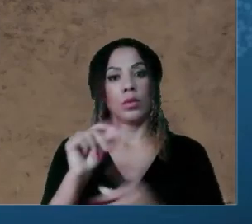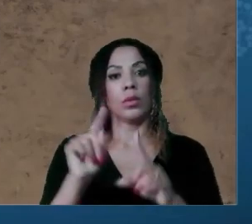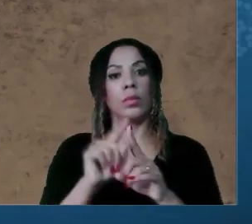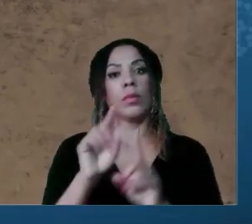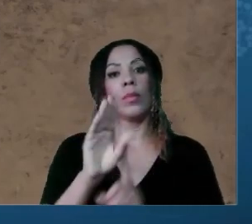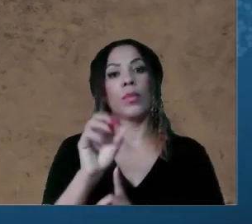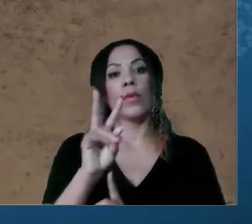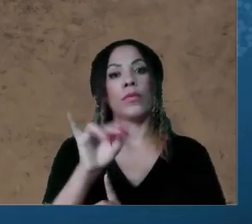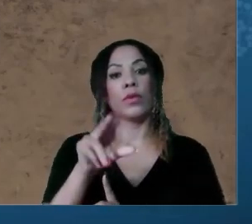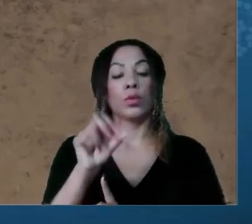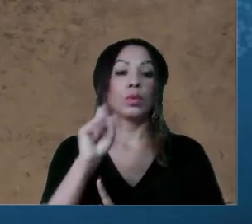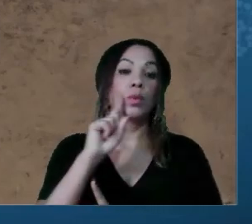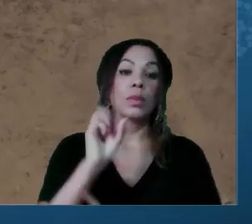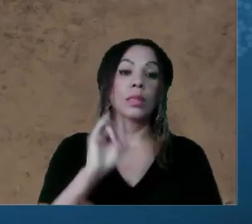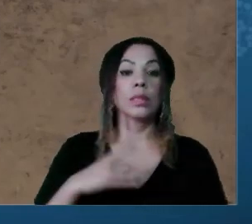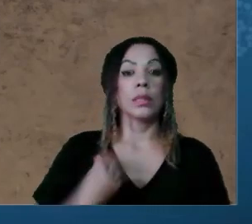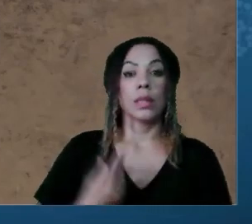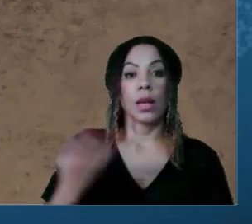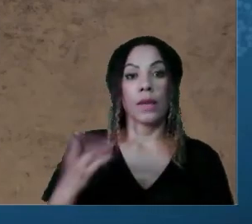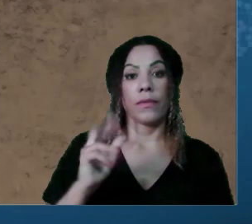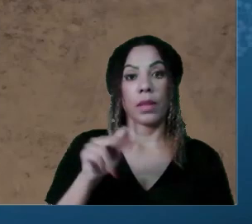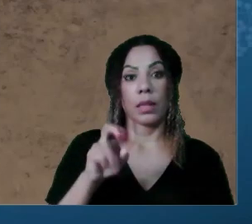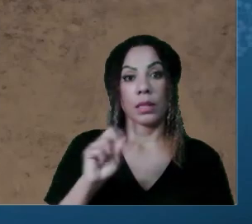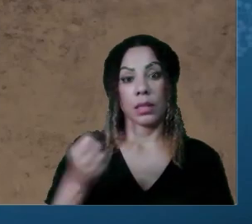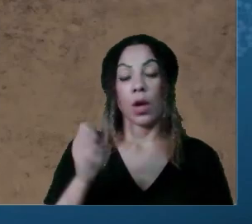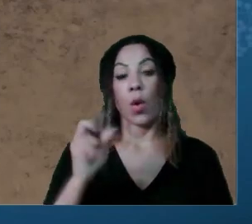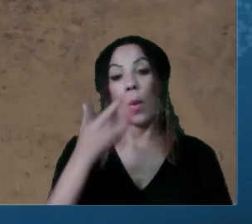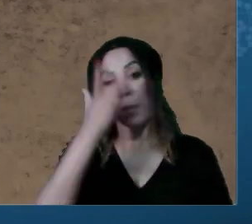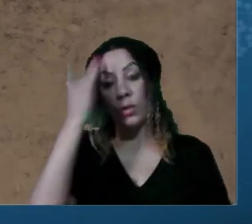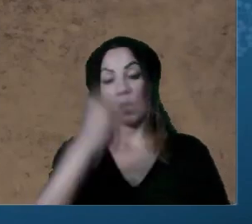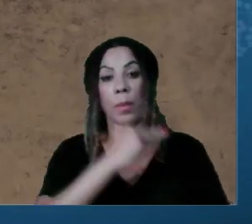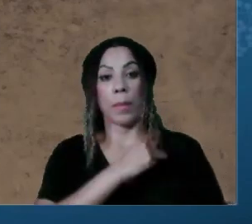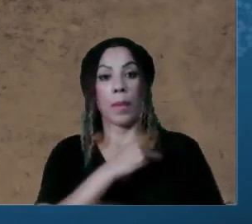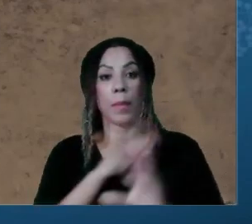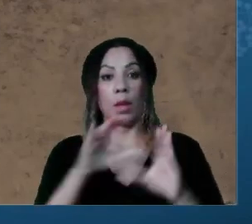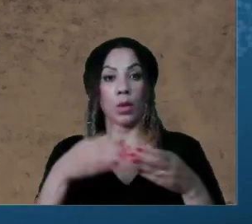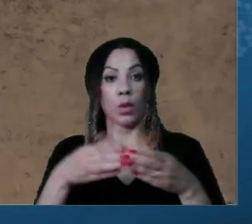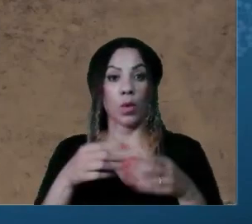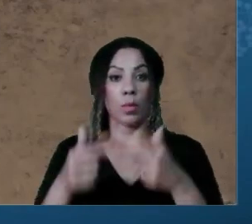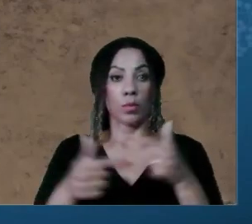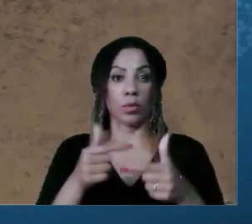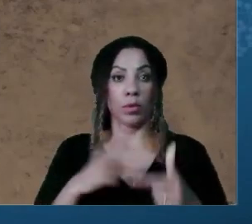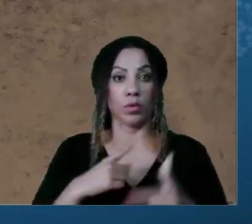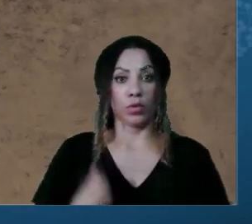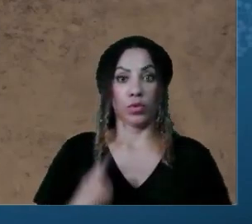a Vanessa está ali, ou algum membro do grupo de trabalho.